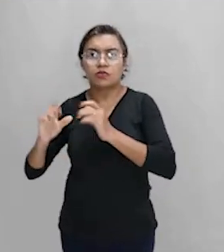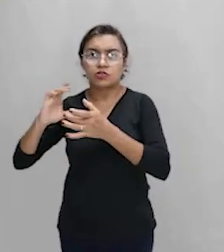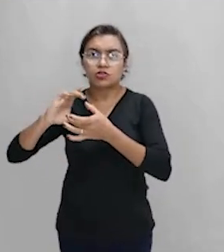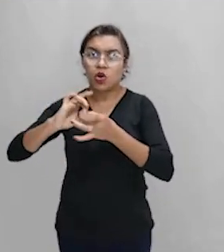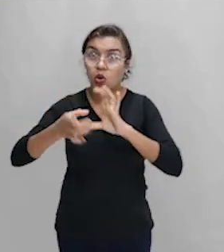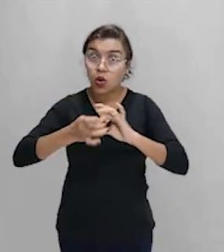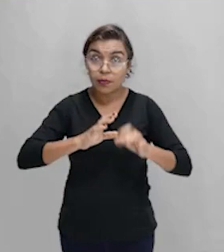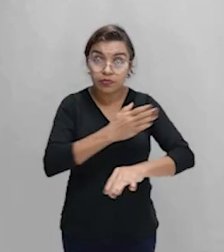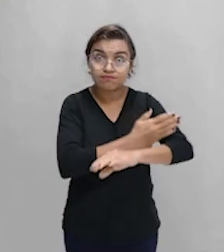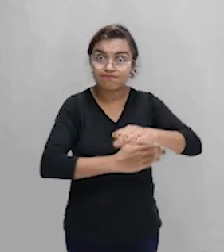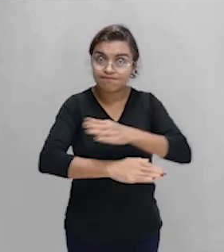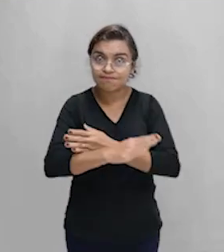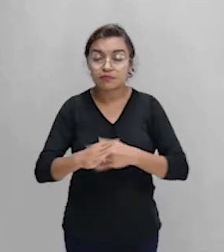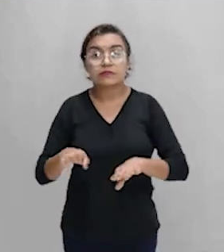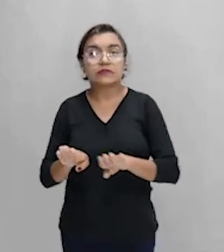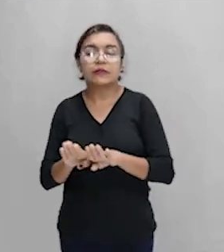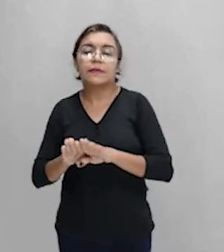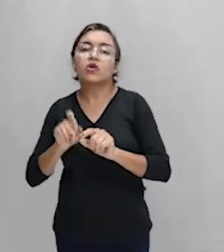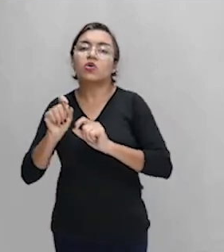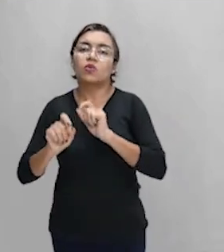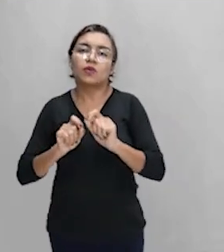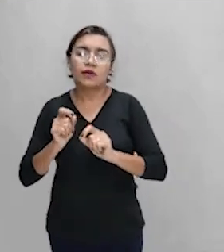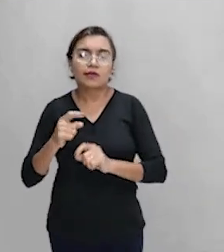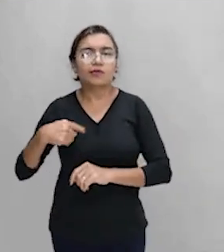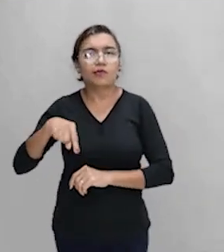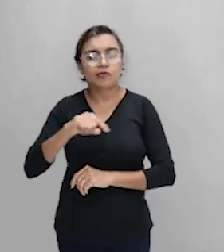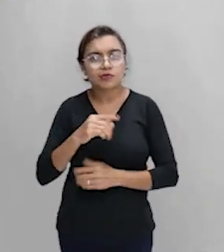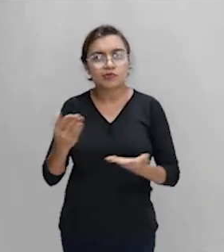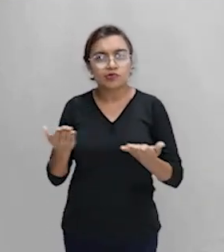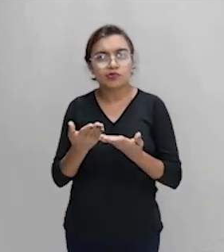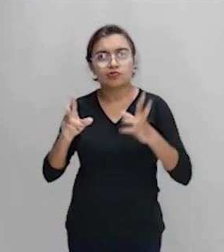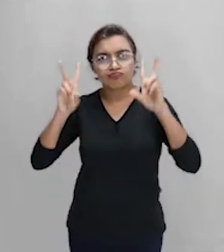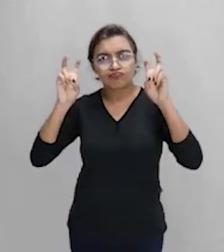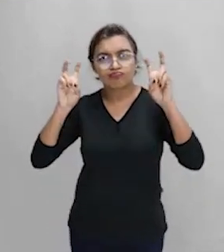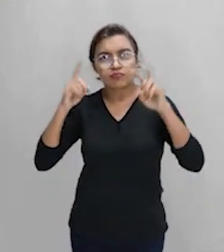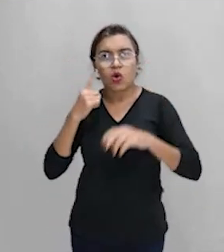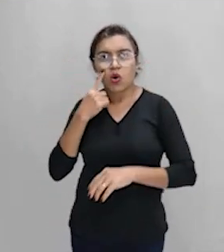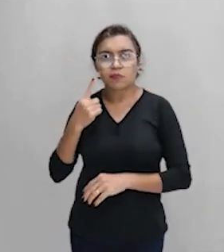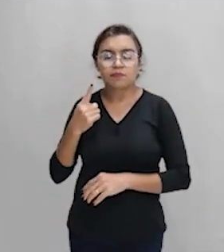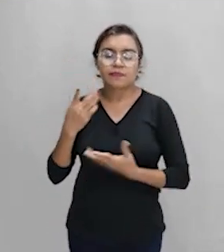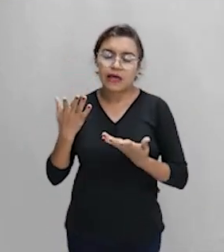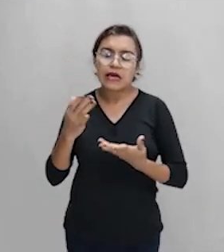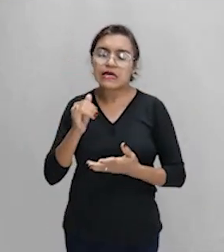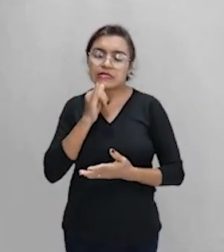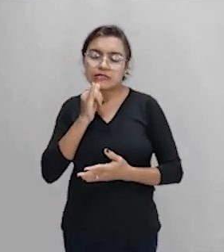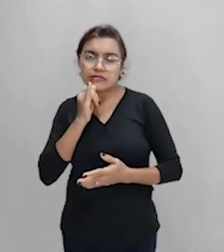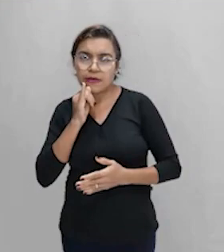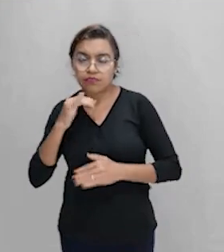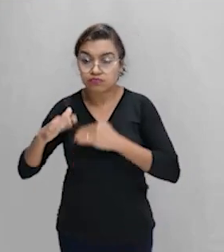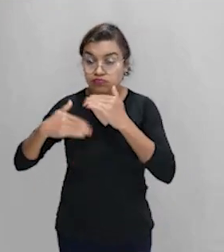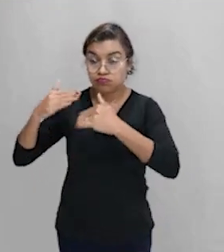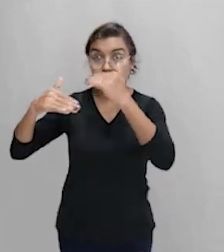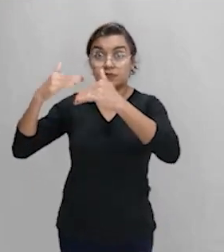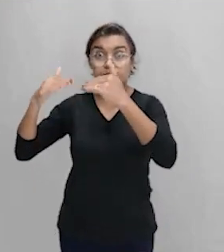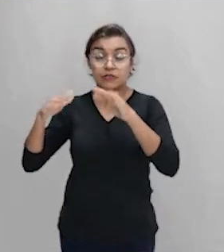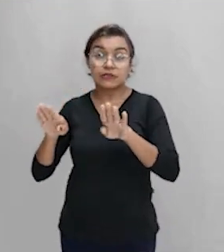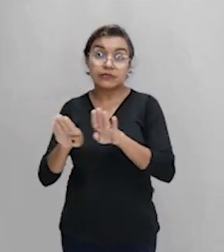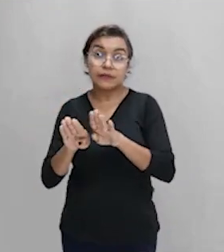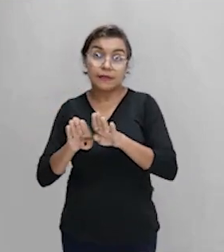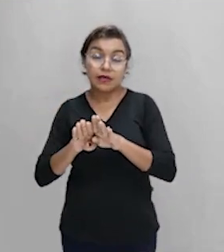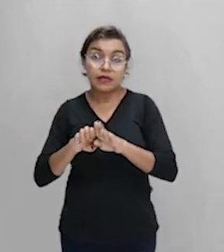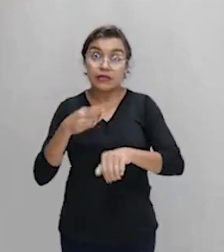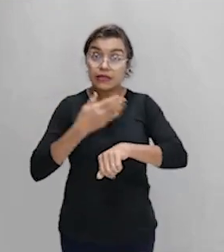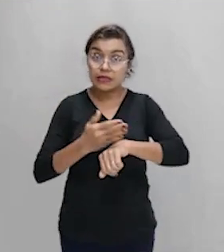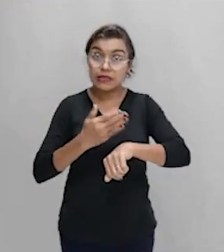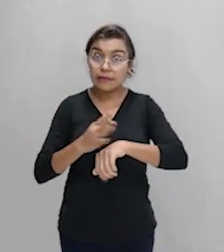falamos de esporte, entramos um pouquinho aqui no treinamento. Hoje nós iremos falar em relação ao esporte desempenho e treinamento excessivo,